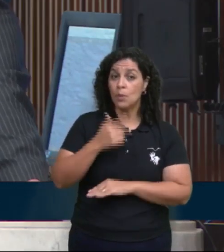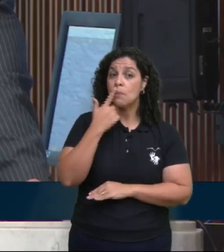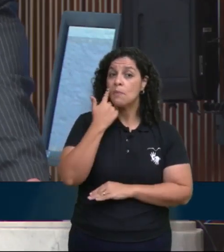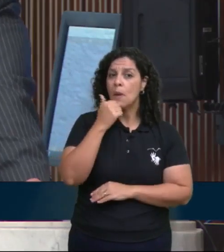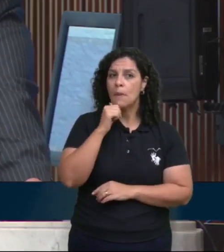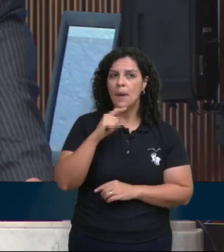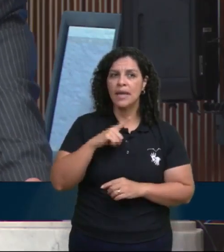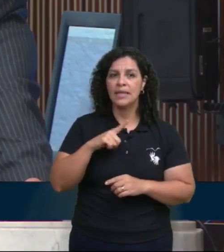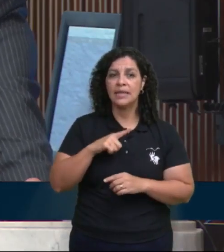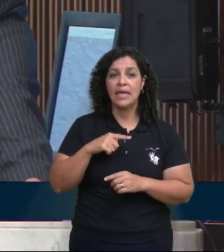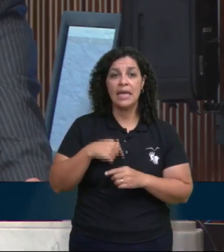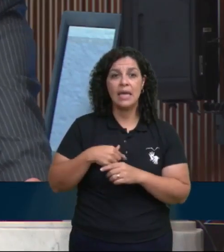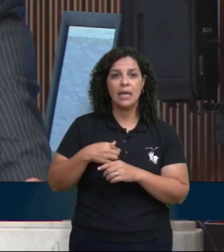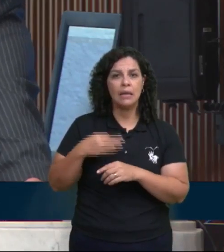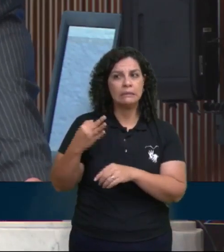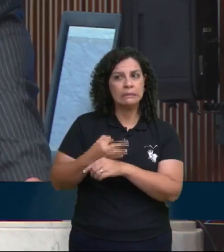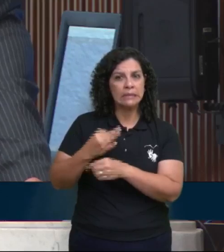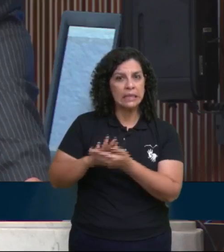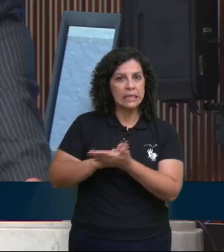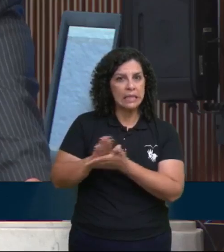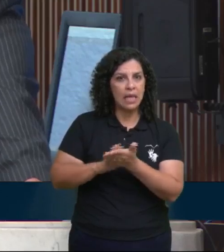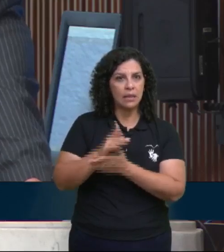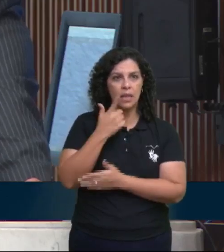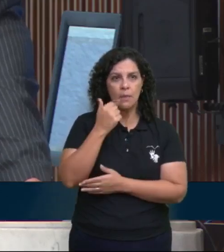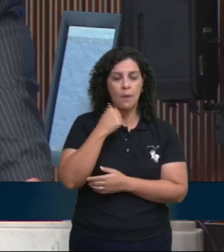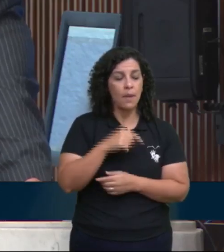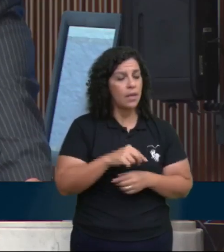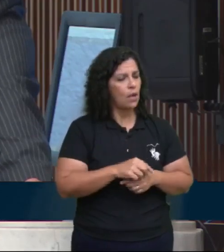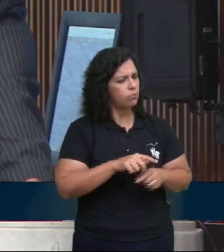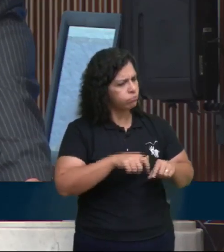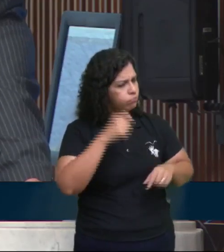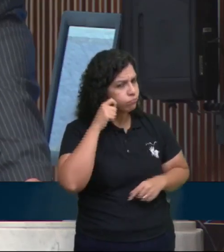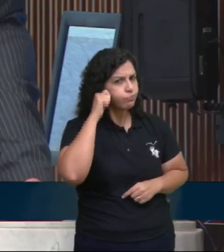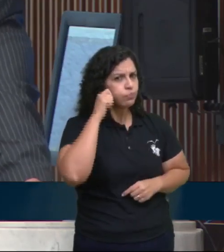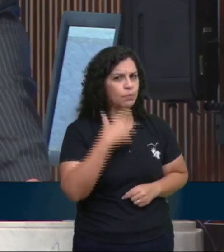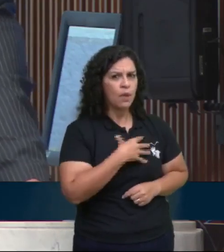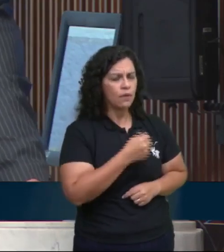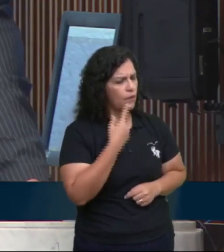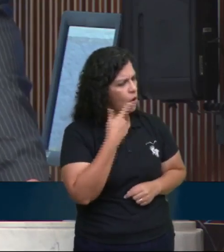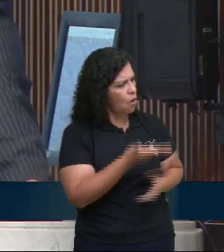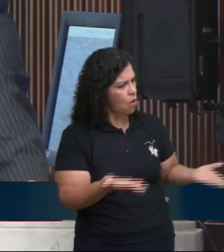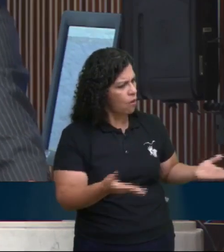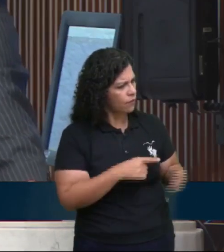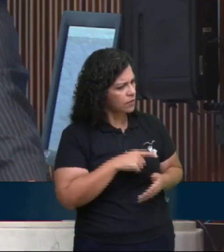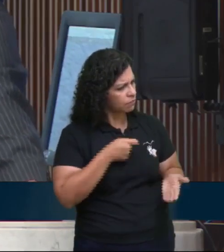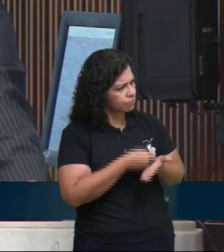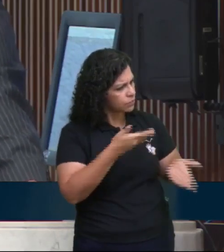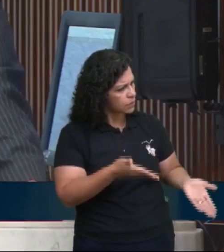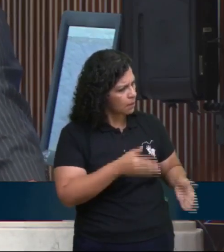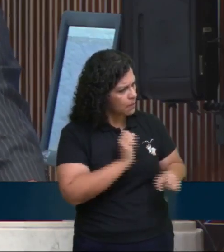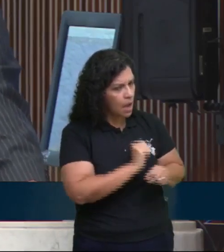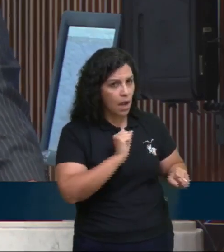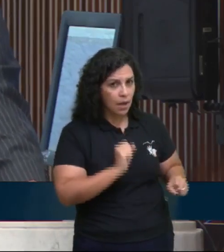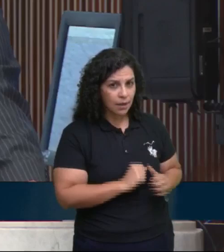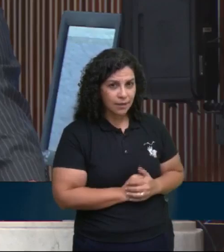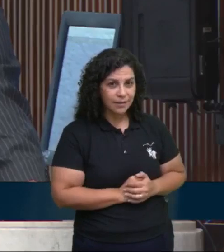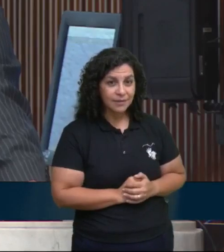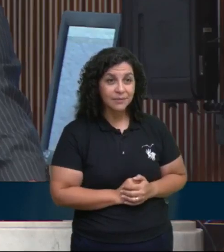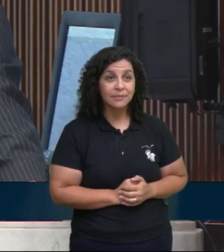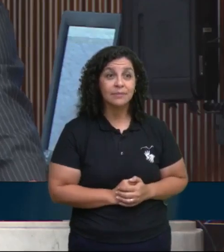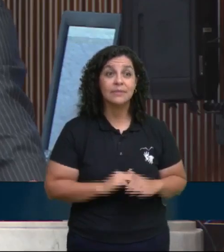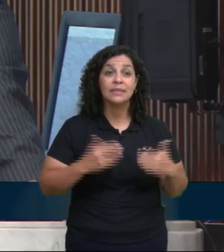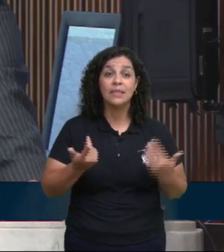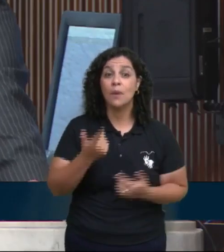de impaciência paternal, o meu filho, de uma maneira um pouco mais ríspida. E